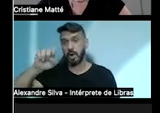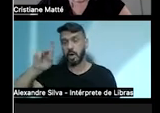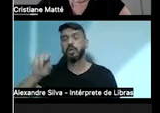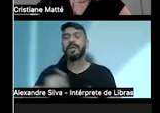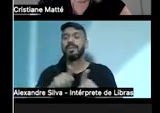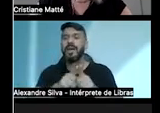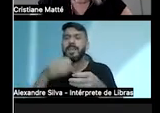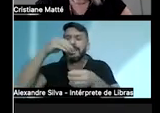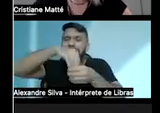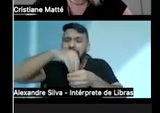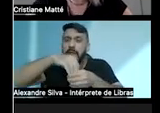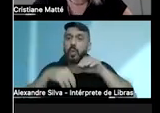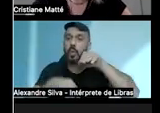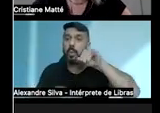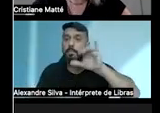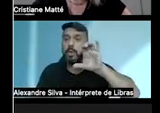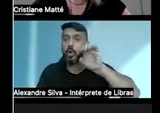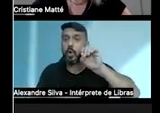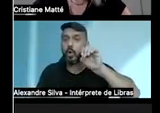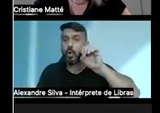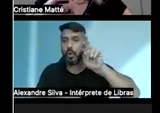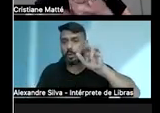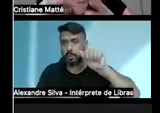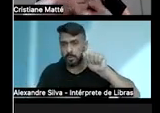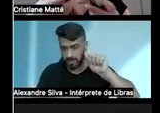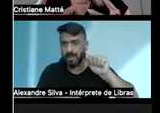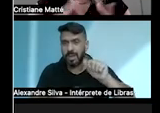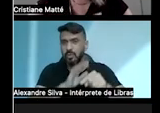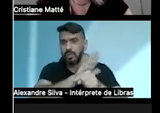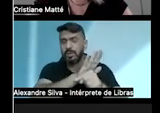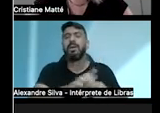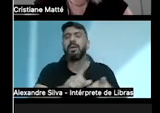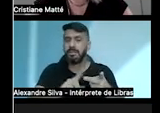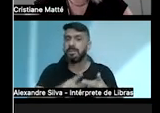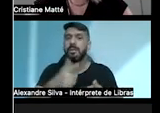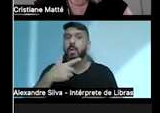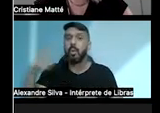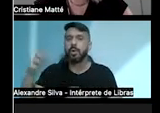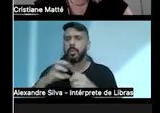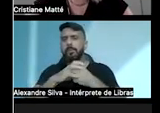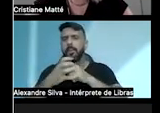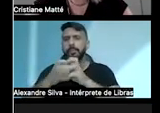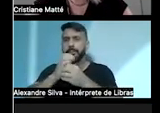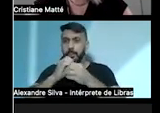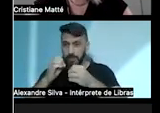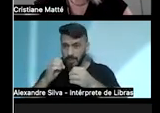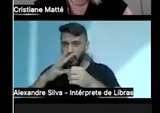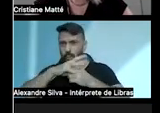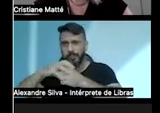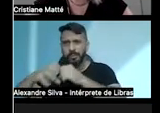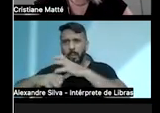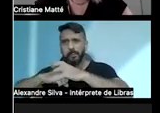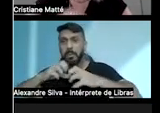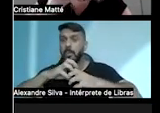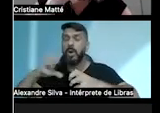aumentando o processo de autofagia, que é importantíssimo para eliminar esses peptídeos que vão justamente, né, estar relacionados ao desenvolvimento da doença